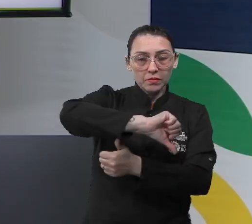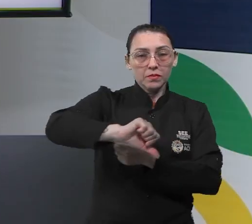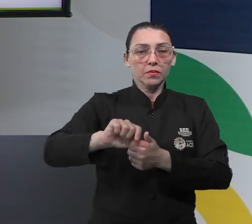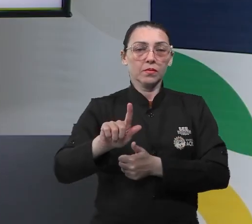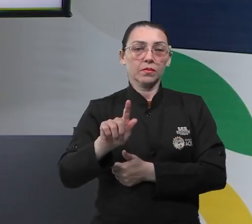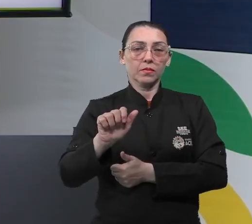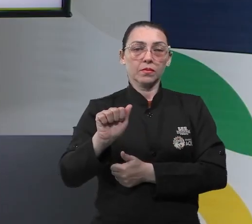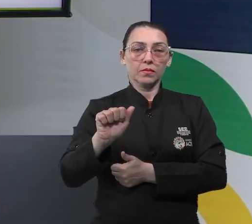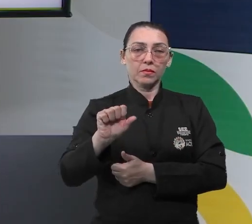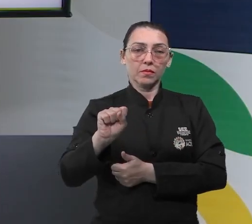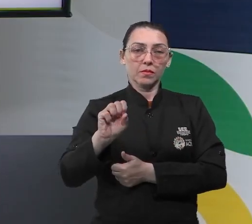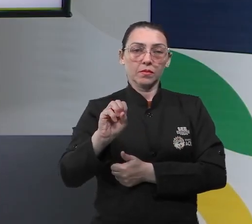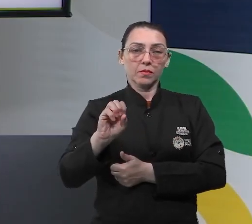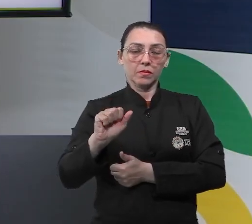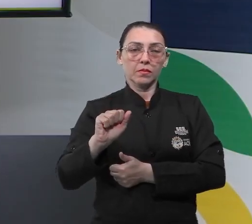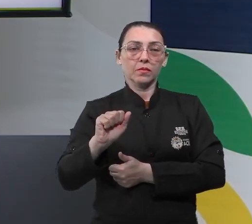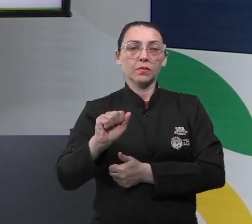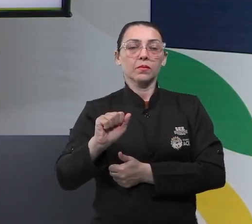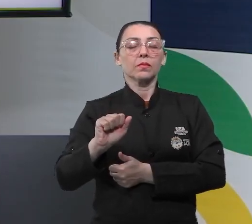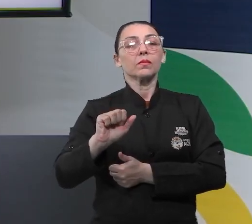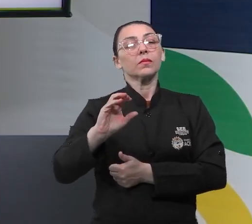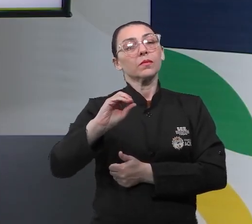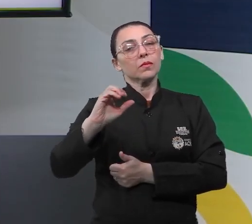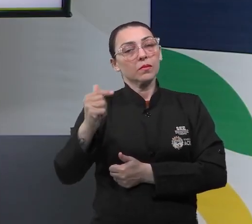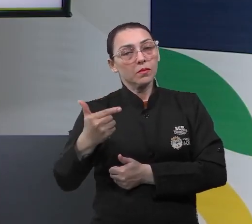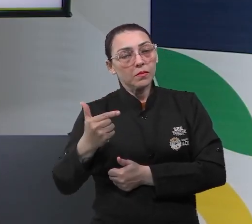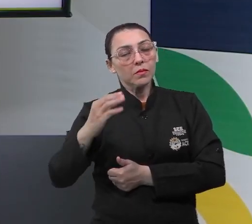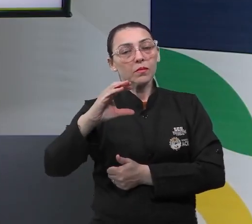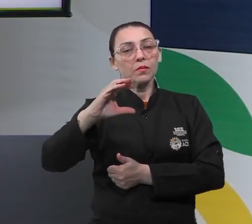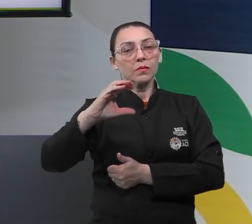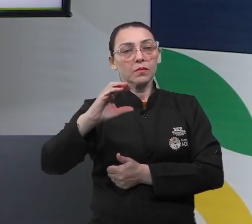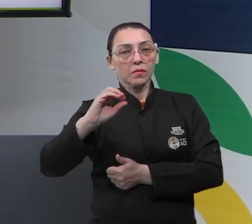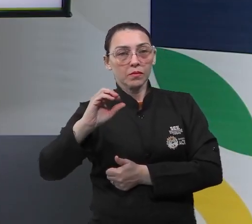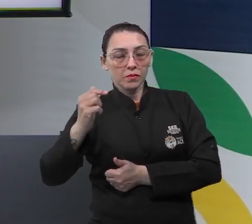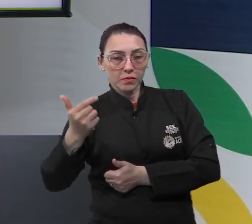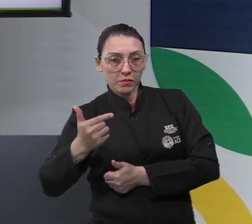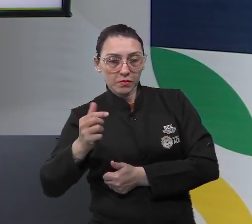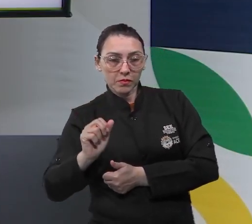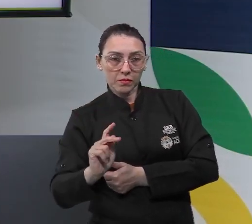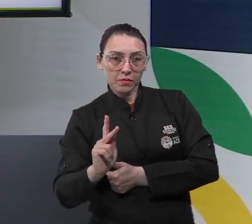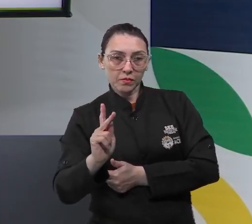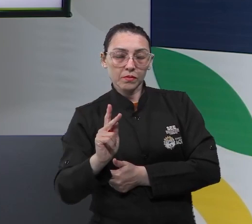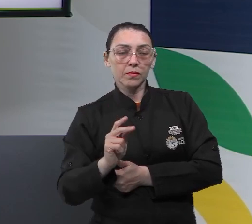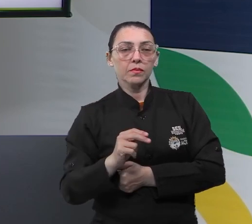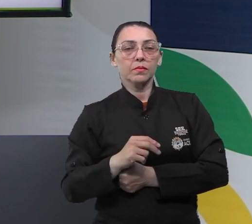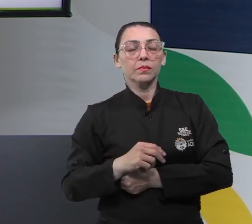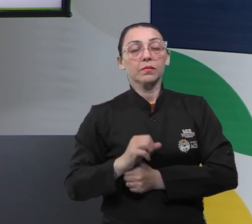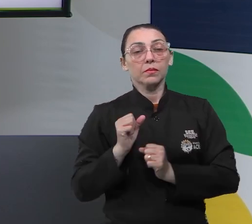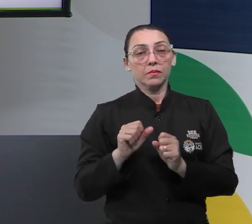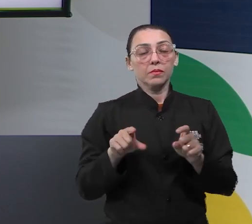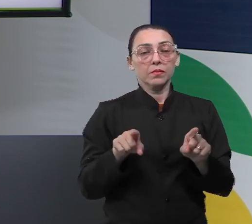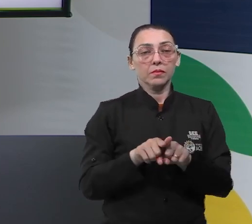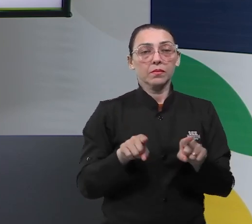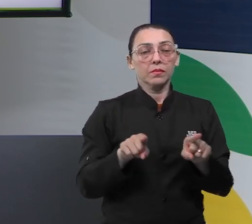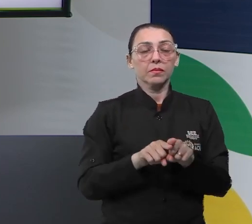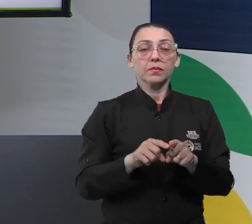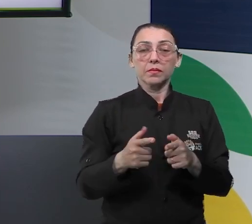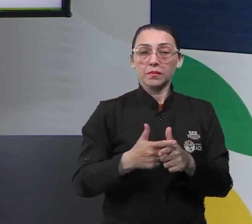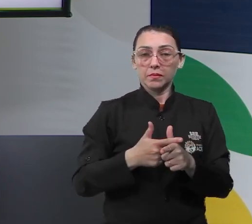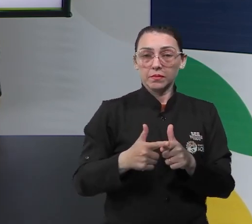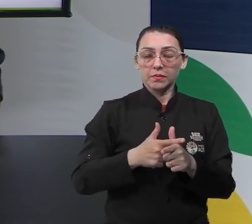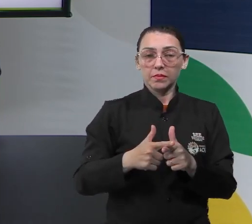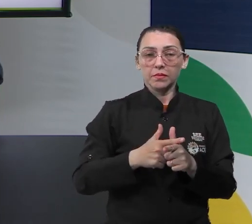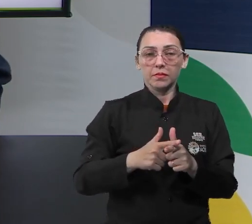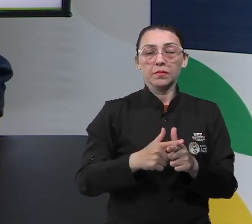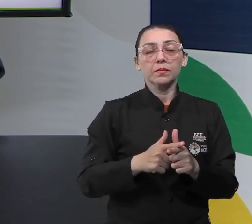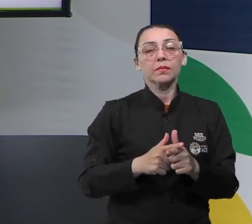gasosas. Trocas gasosas é o quê? Do oxigênio pelo gás carbônico. Tá ok? É claro que pode também desenvolver problemas